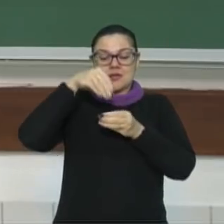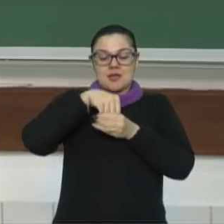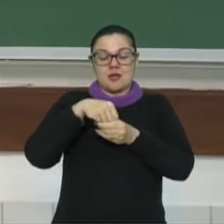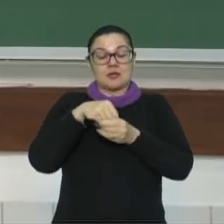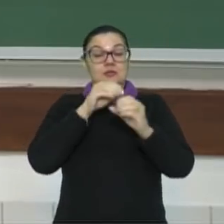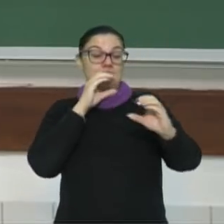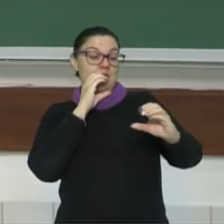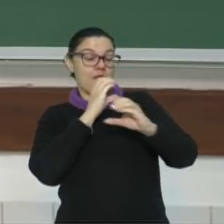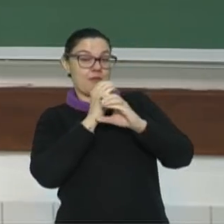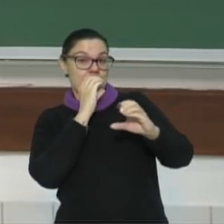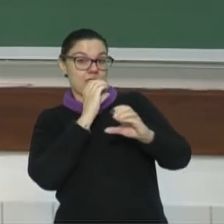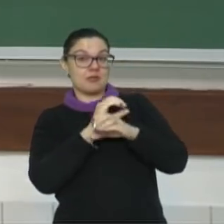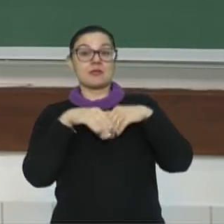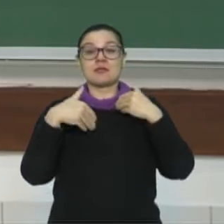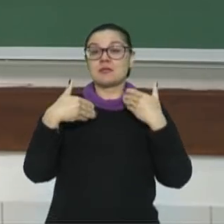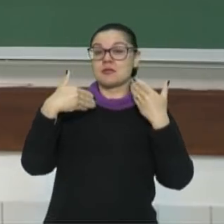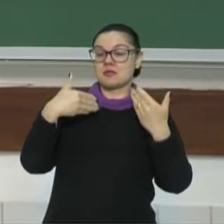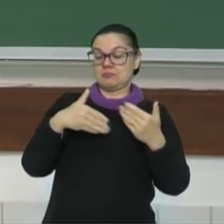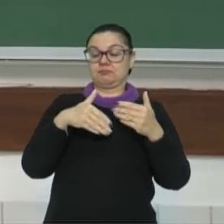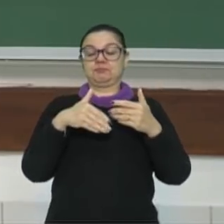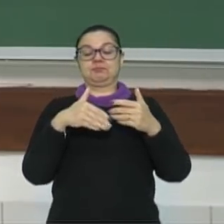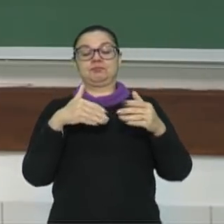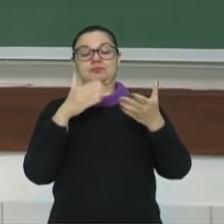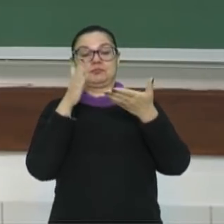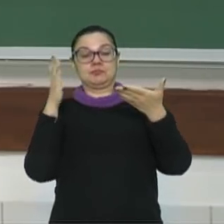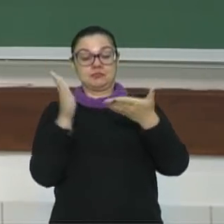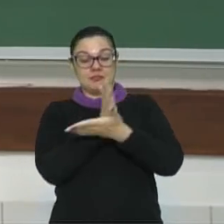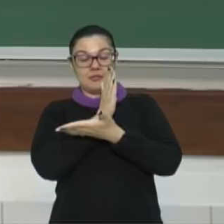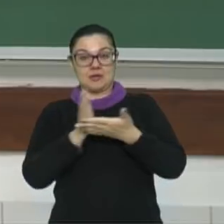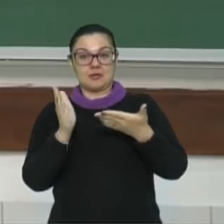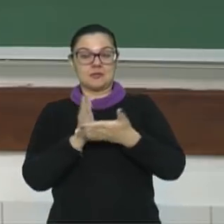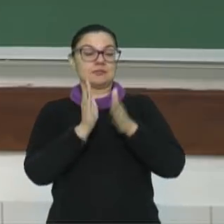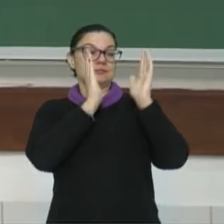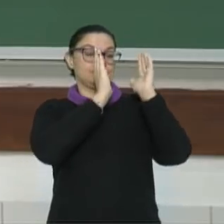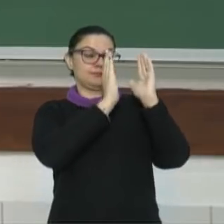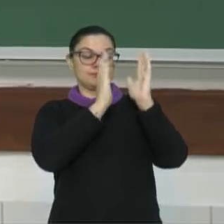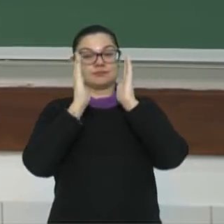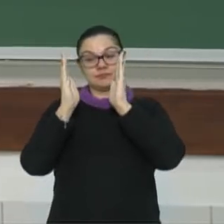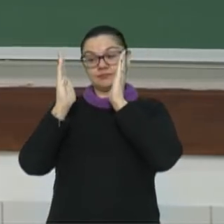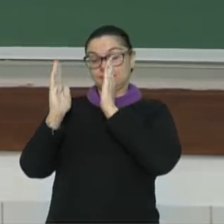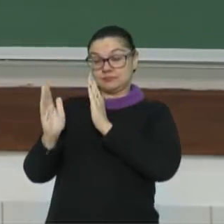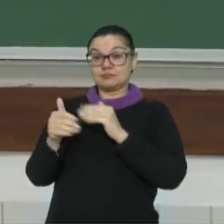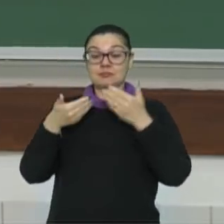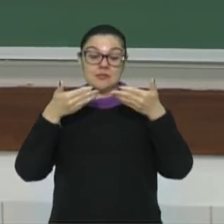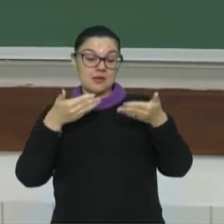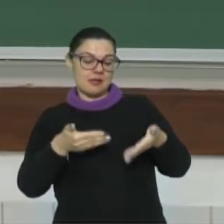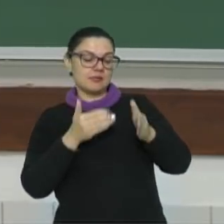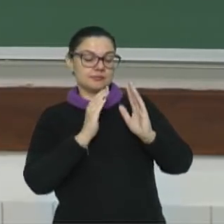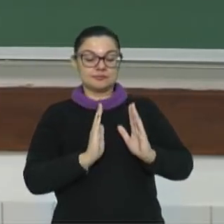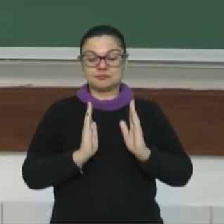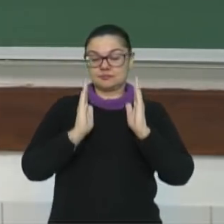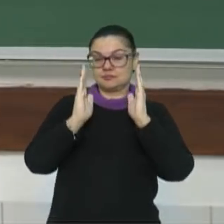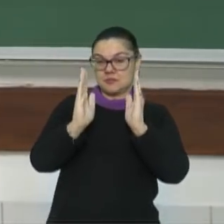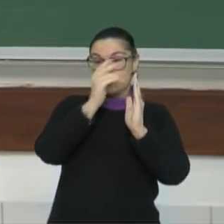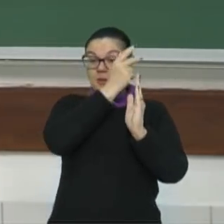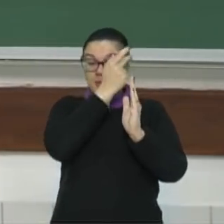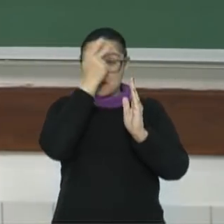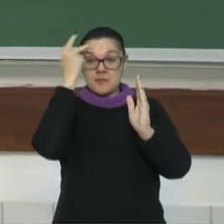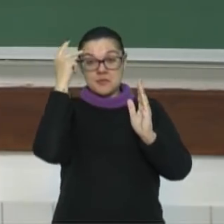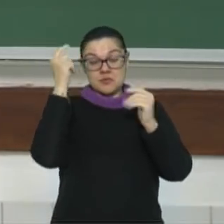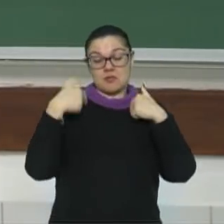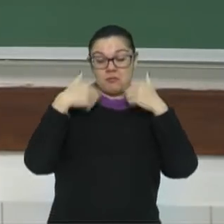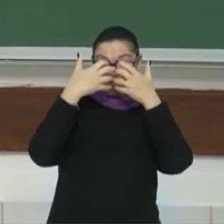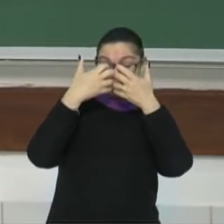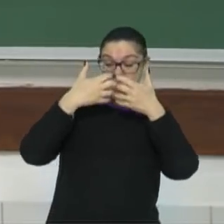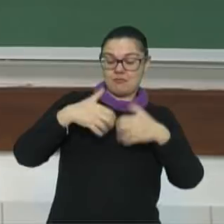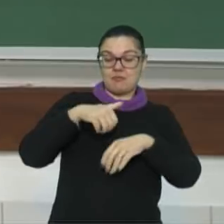de comunicação. E ele está dividido por sessões. E essa é uma sessão para as pessoas que querem pensar um